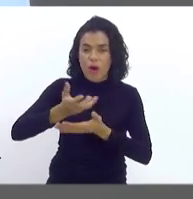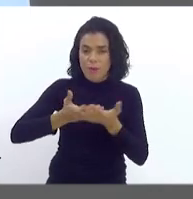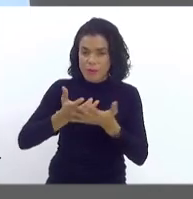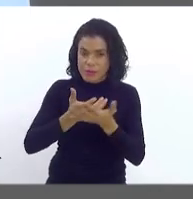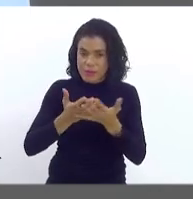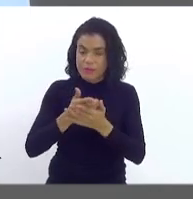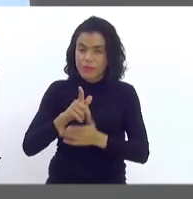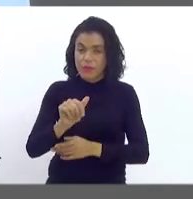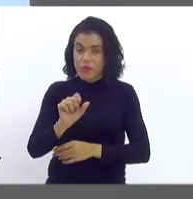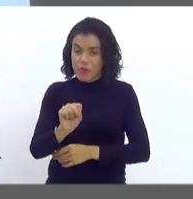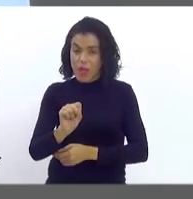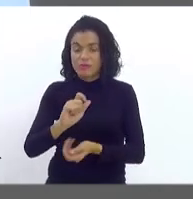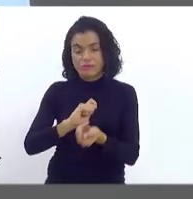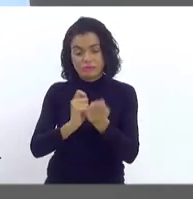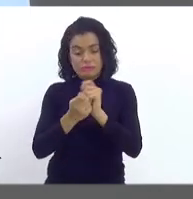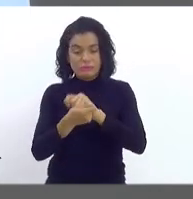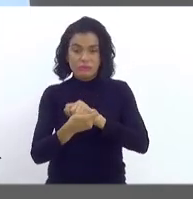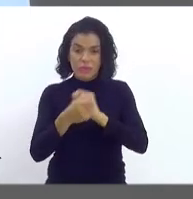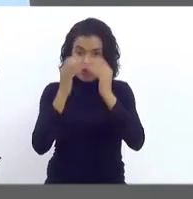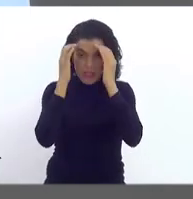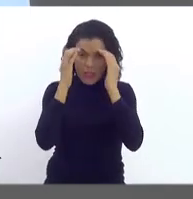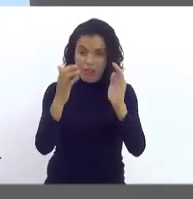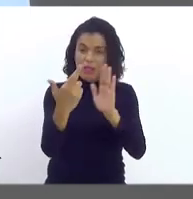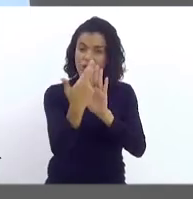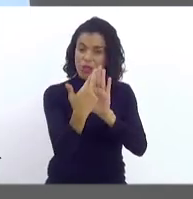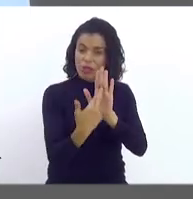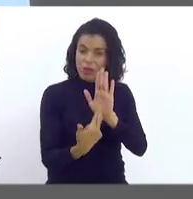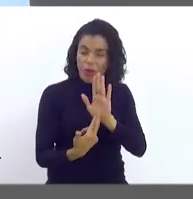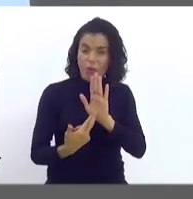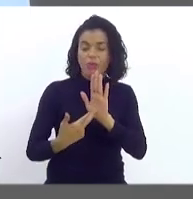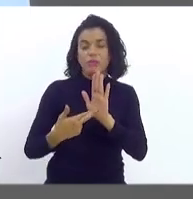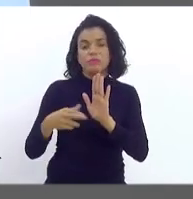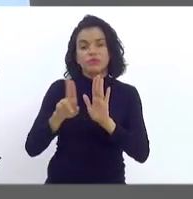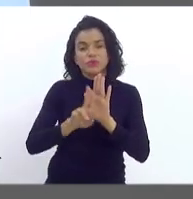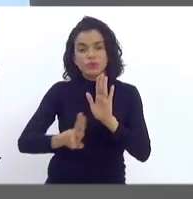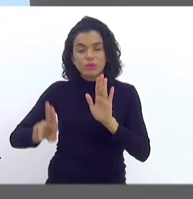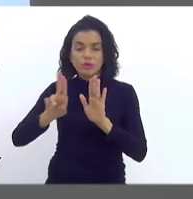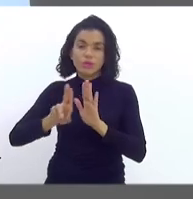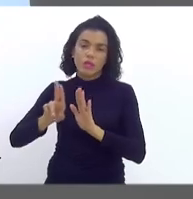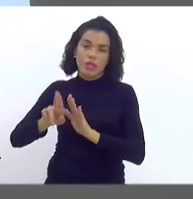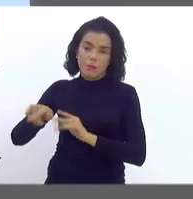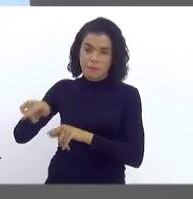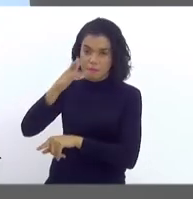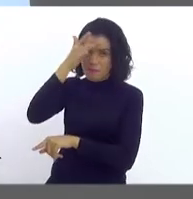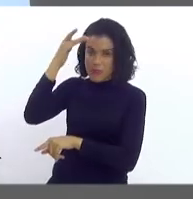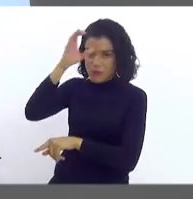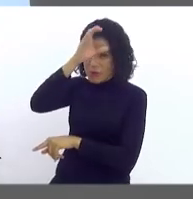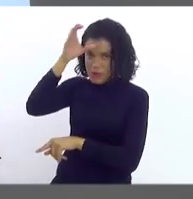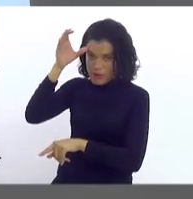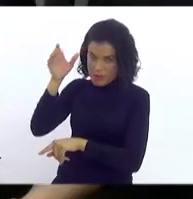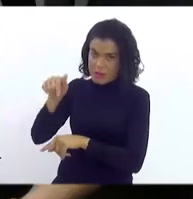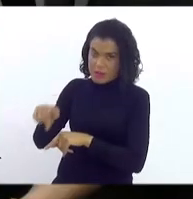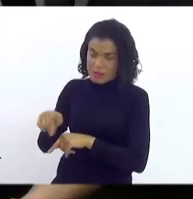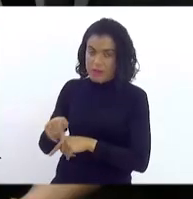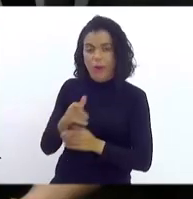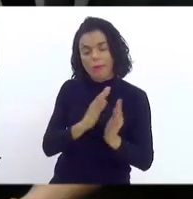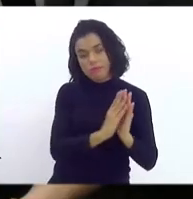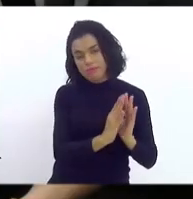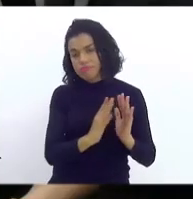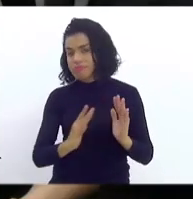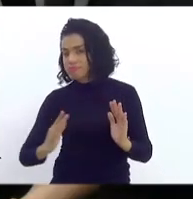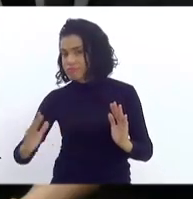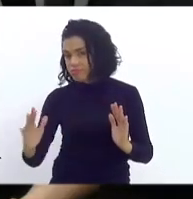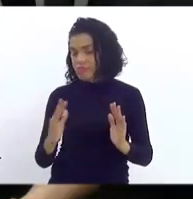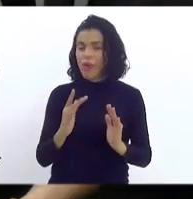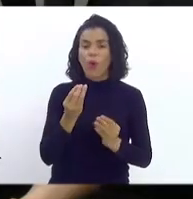possa ser adequado às normas de qualidade de utilização final para o consumidor final. Então, esse é o processo